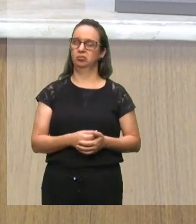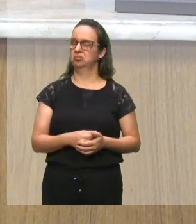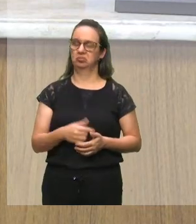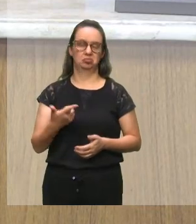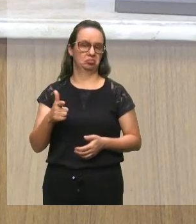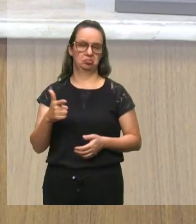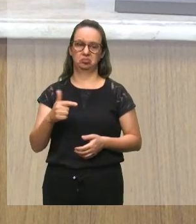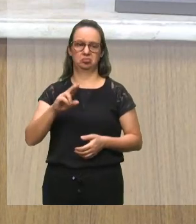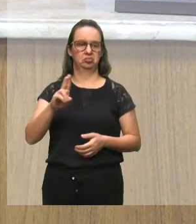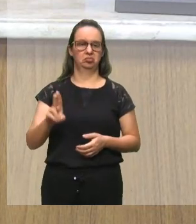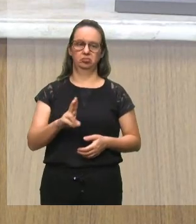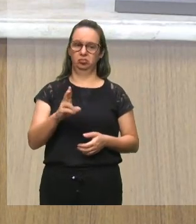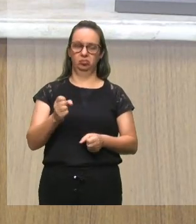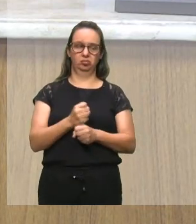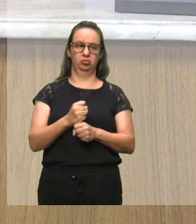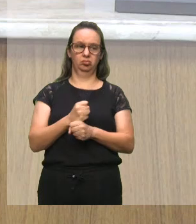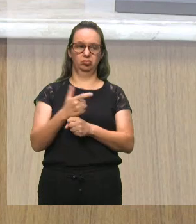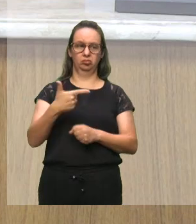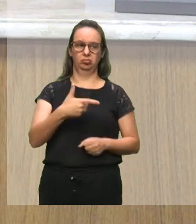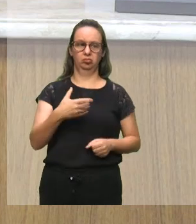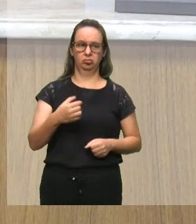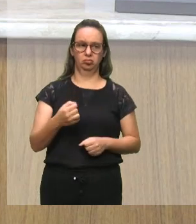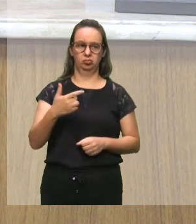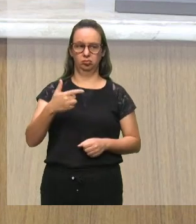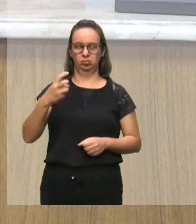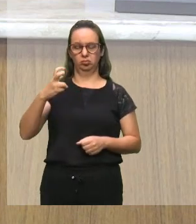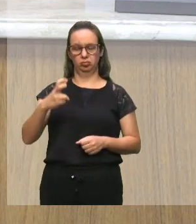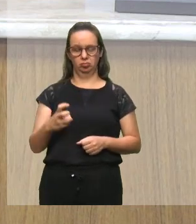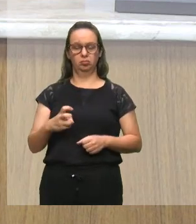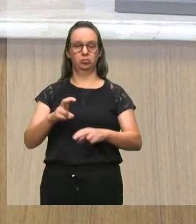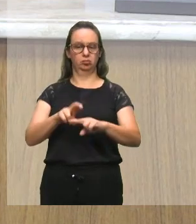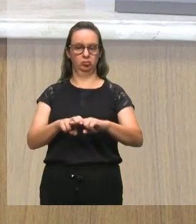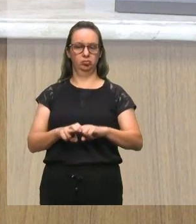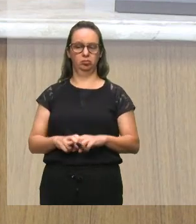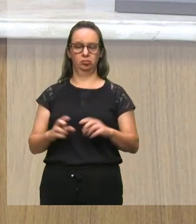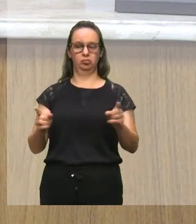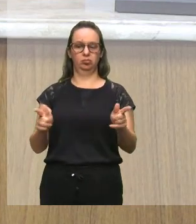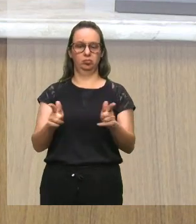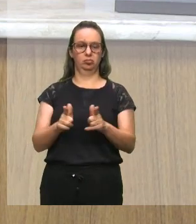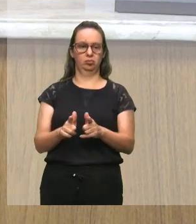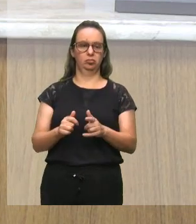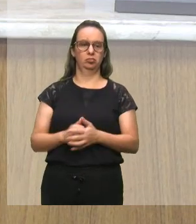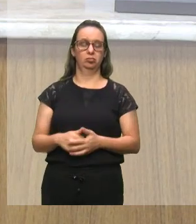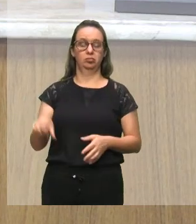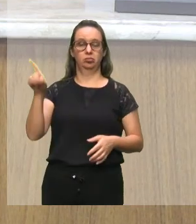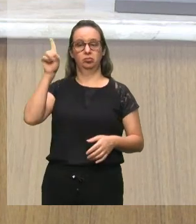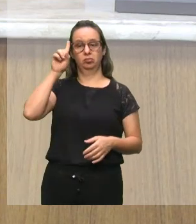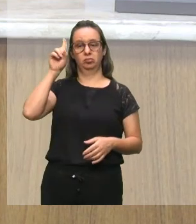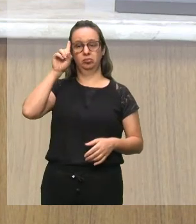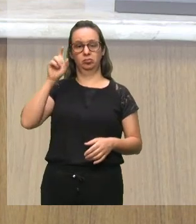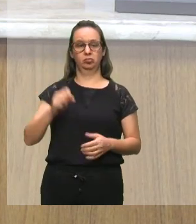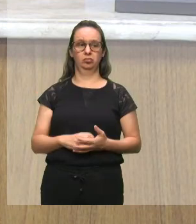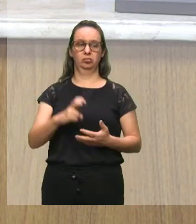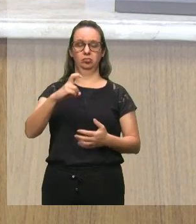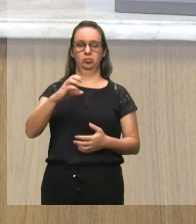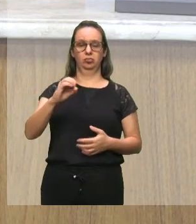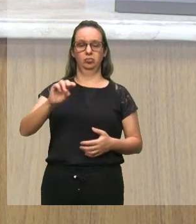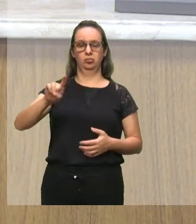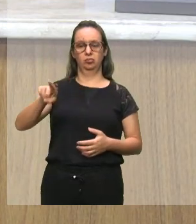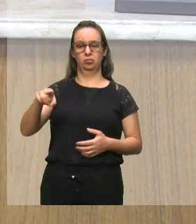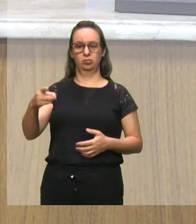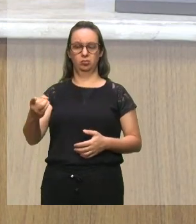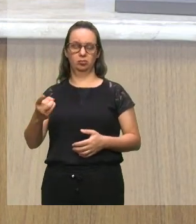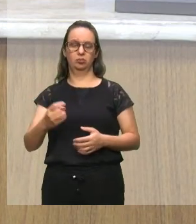utilizada no ano de 2025. Por isso, houve uma diminuição, principalmente... em diárias. A gente tinha R$50 mil de diárias por